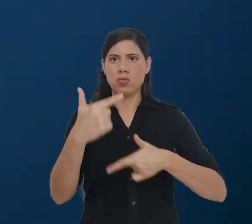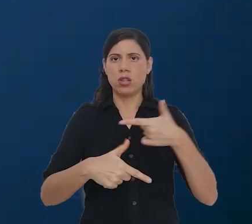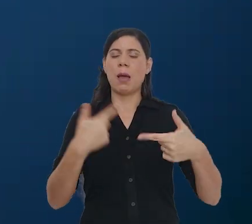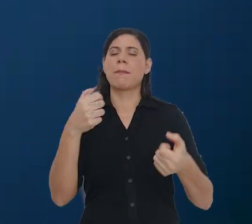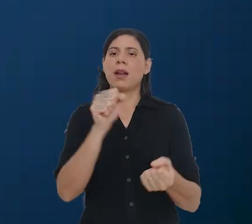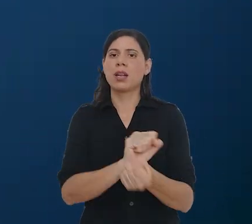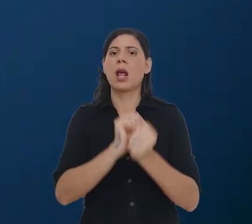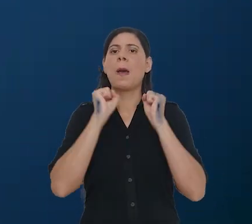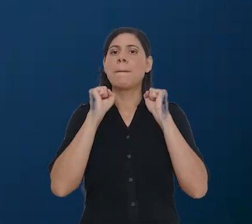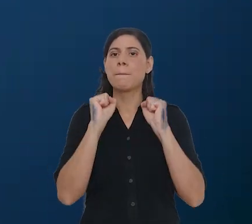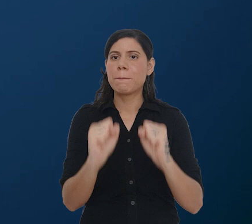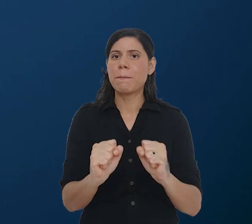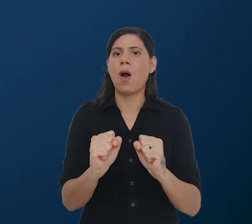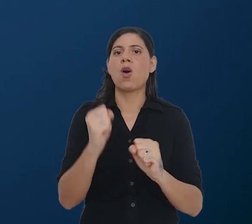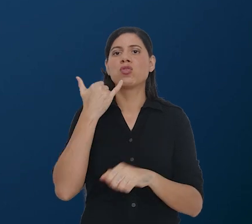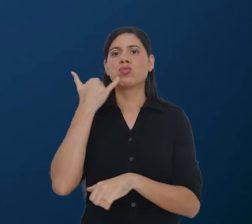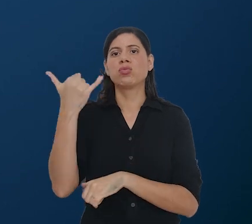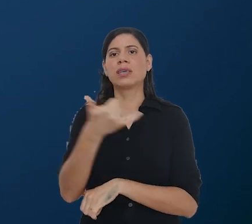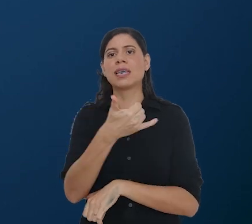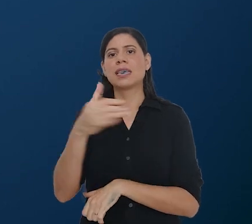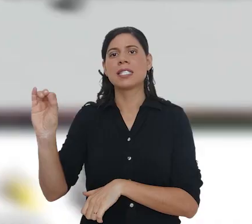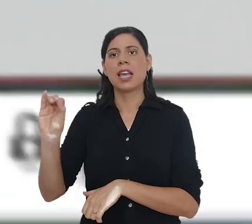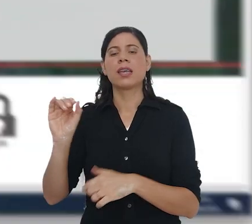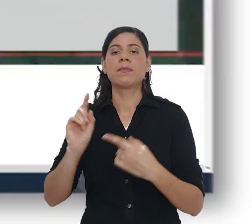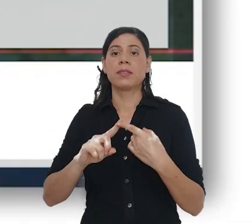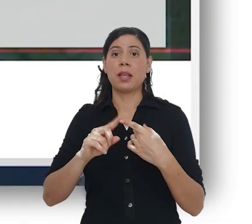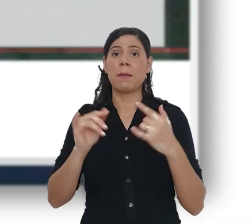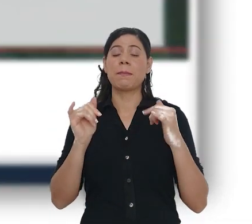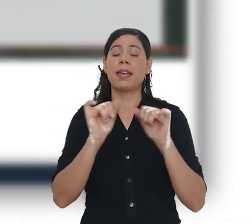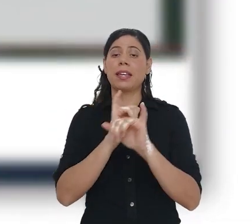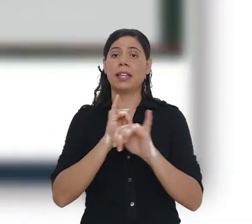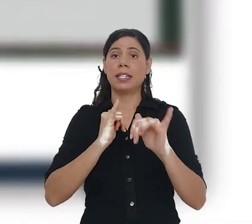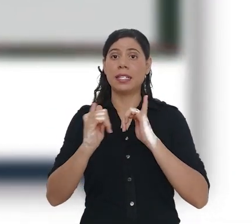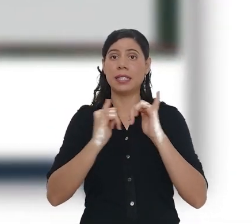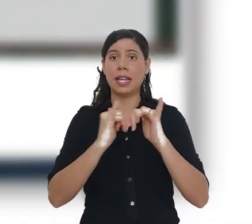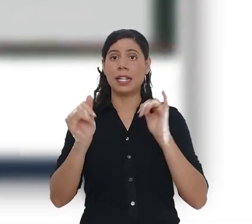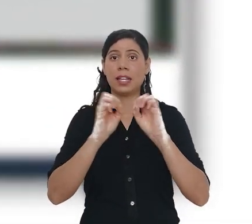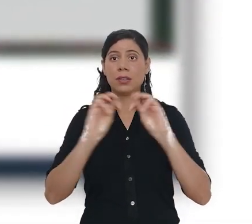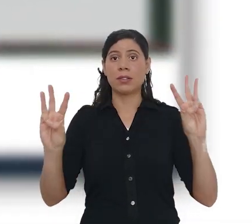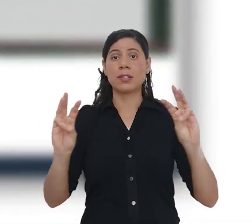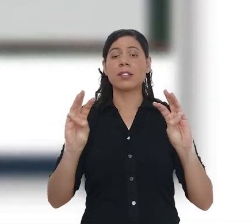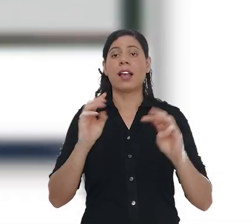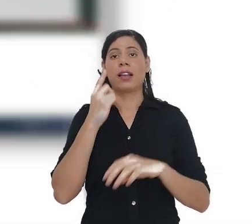podem ser feitas por meio do Disque 100 e ainda pela internet por meio do site